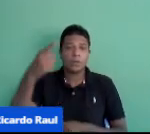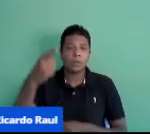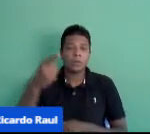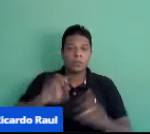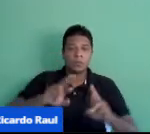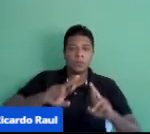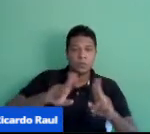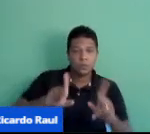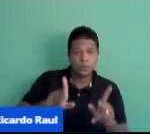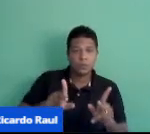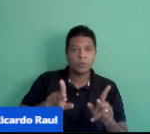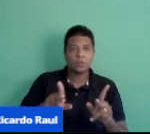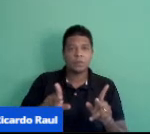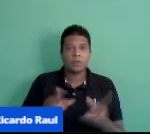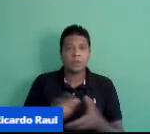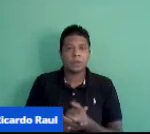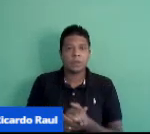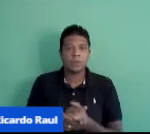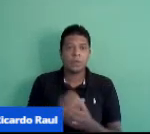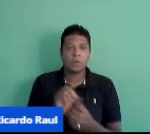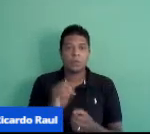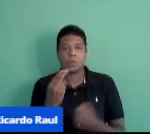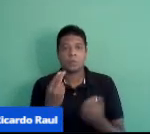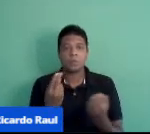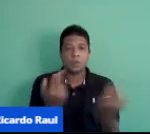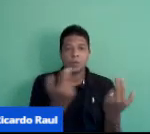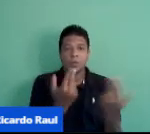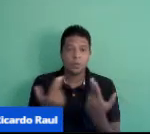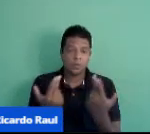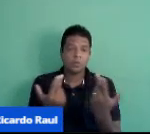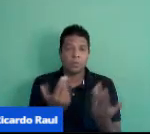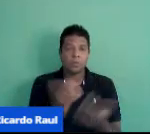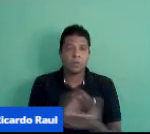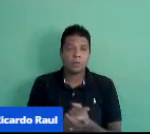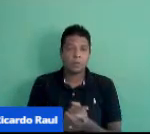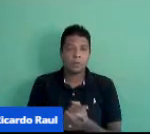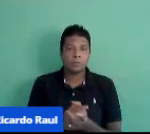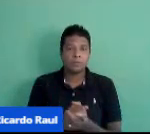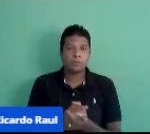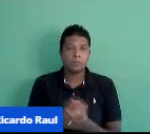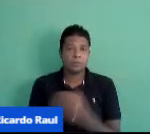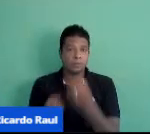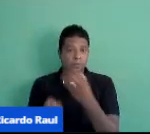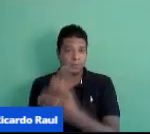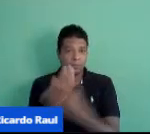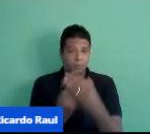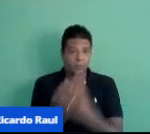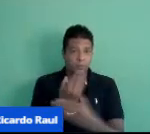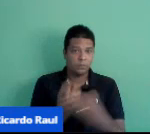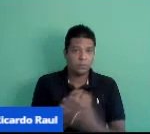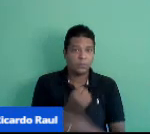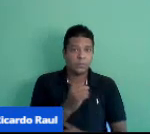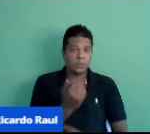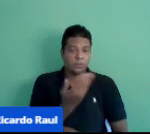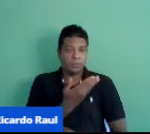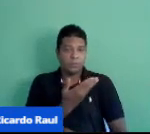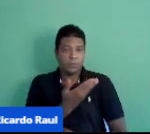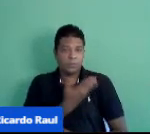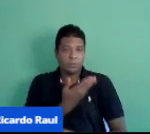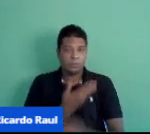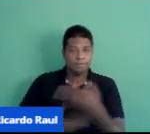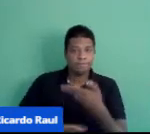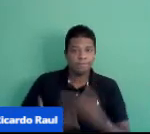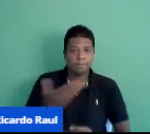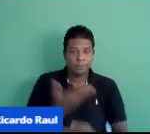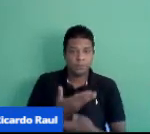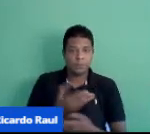Diferentes, ou também talvez até iguais. Então, a gente acredita nesse potencial de produzir com o que os colegas estão fazendo. Então, a gente gostaria que os